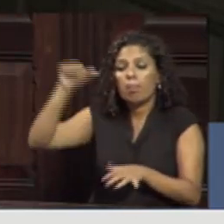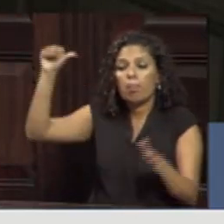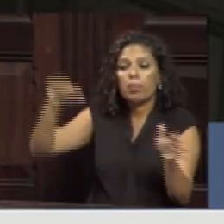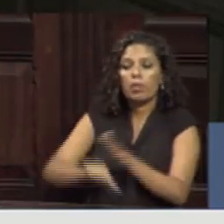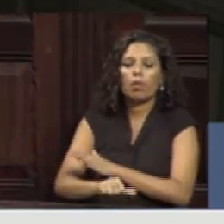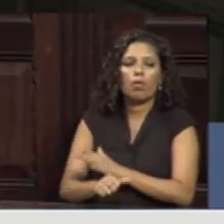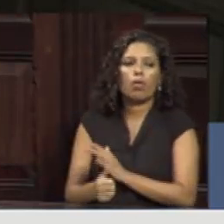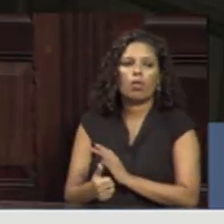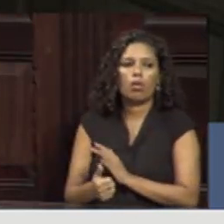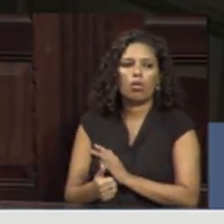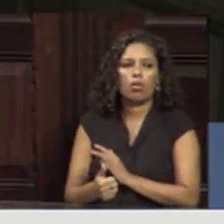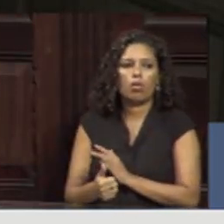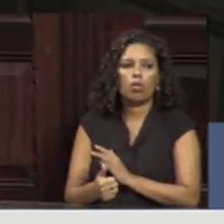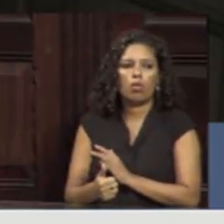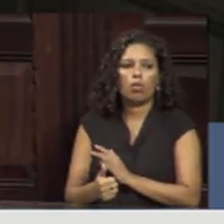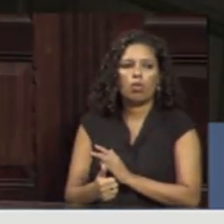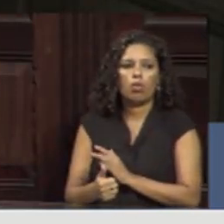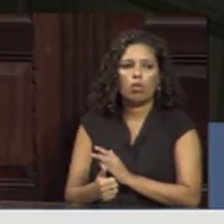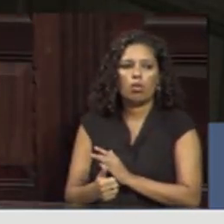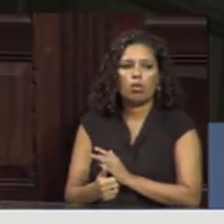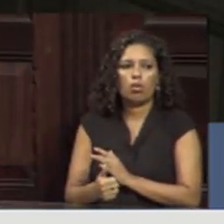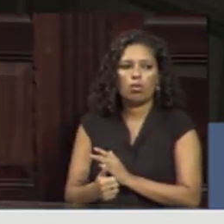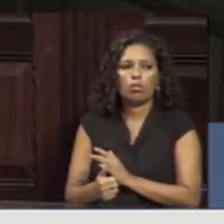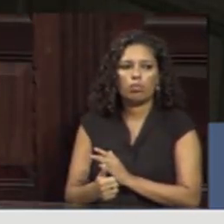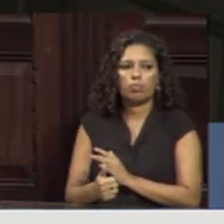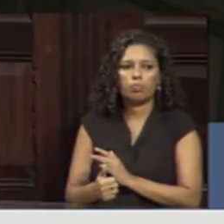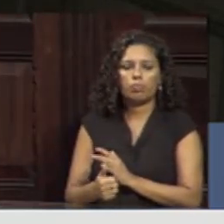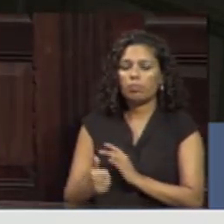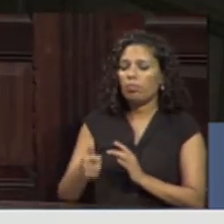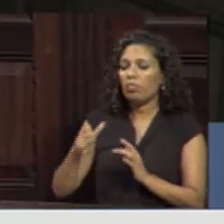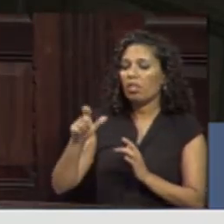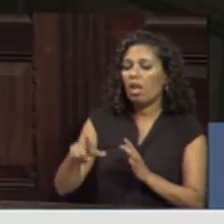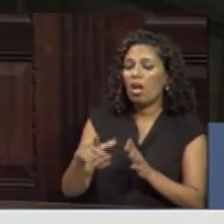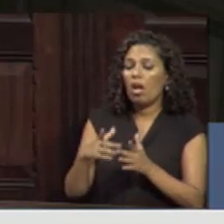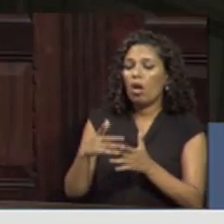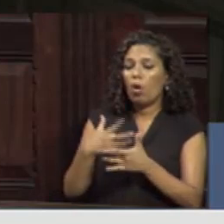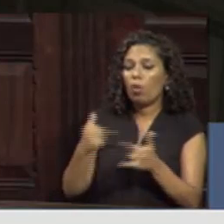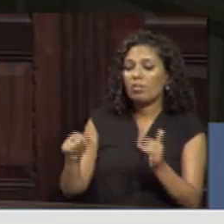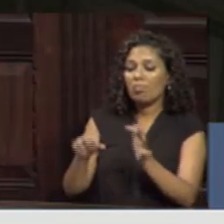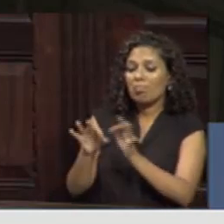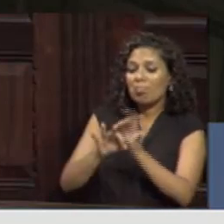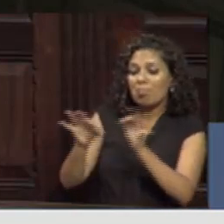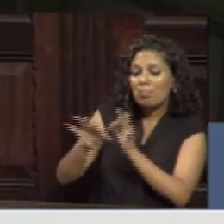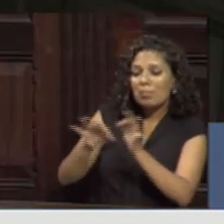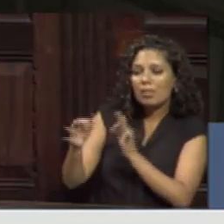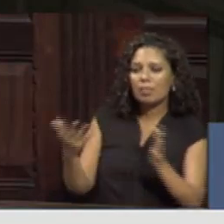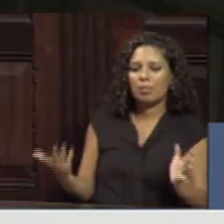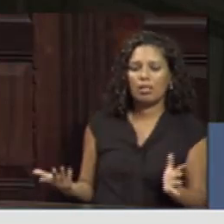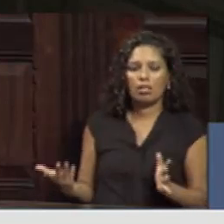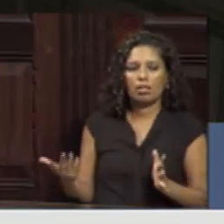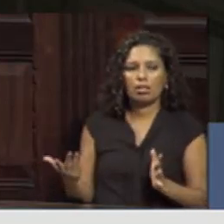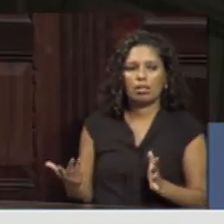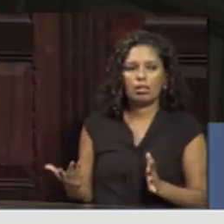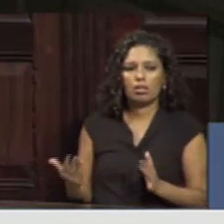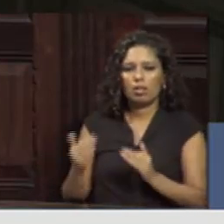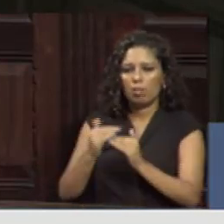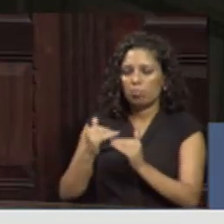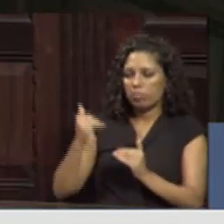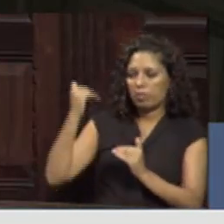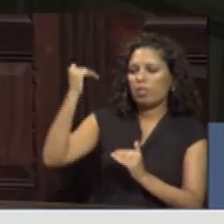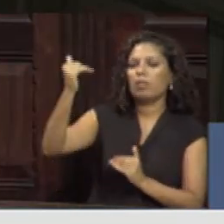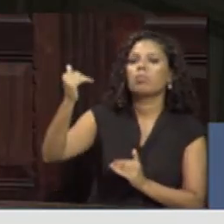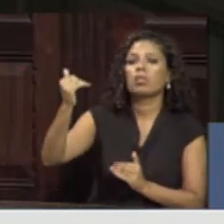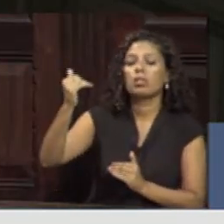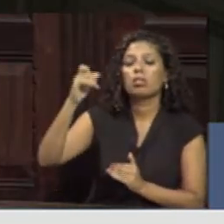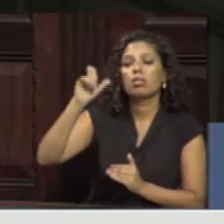isso, é uma escalada. Essa execução de Marielle nos leva a um outro patamar. E é necessário